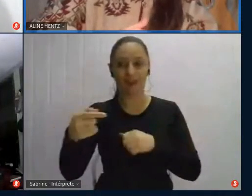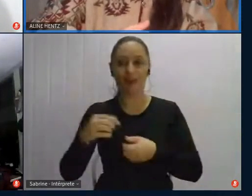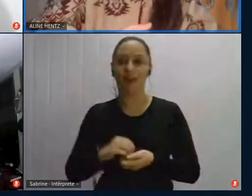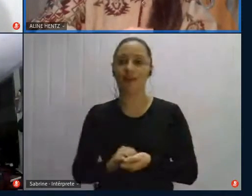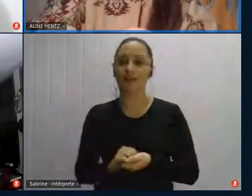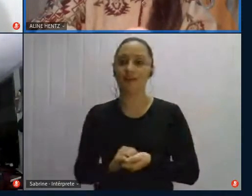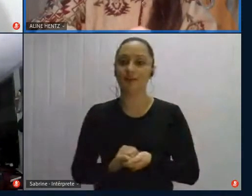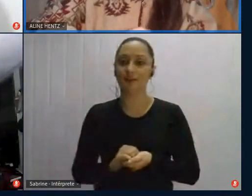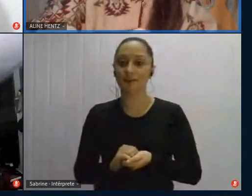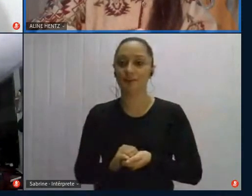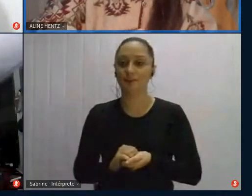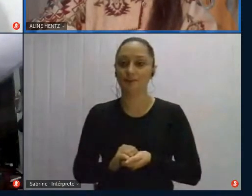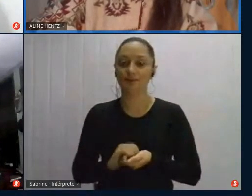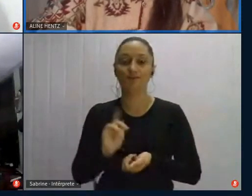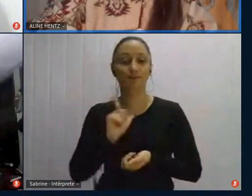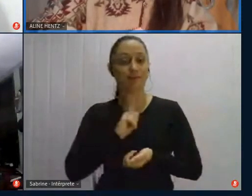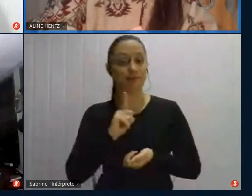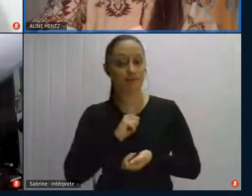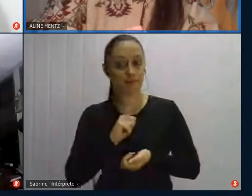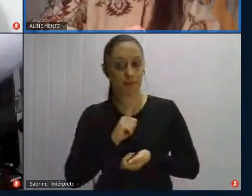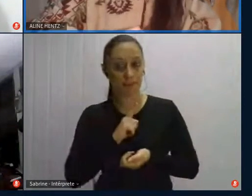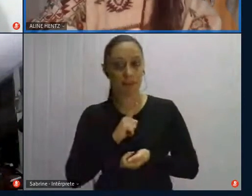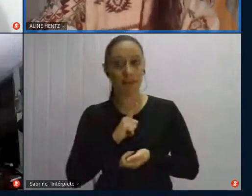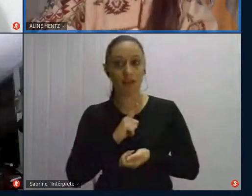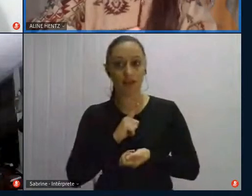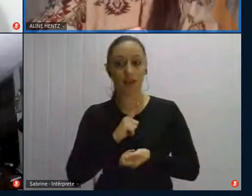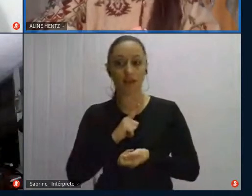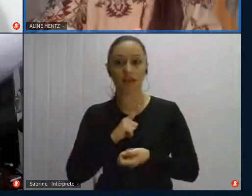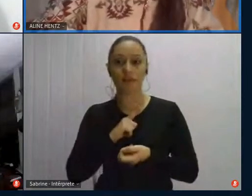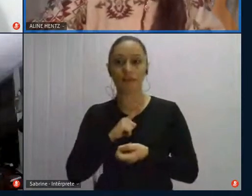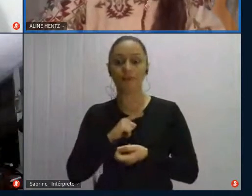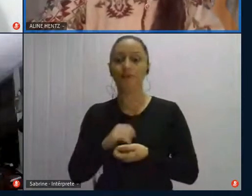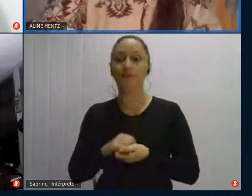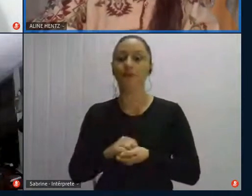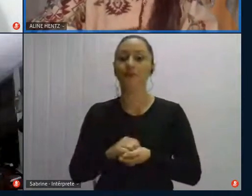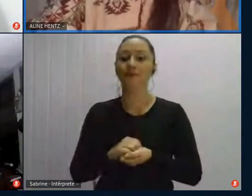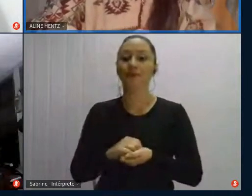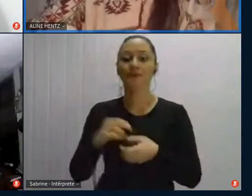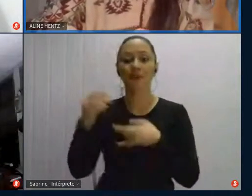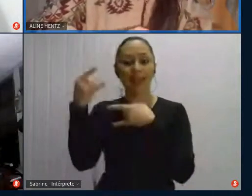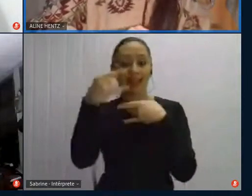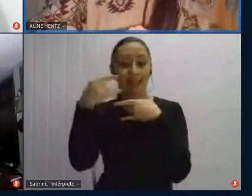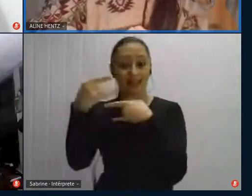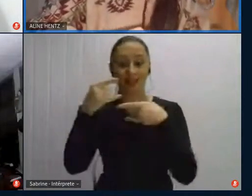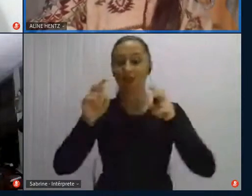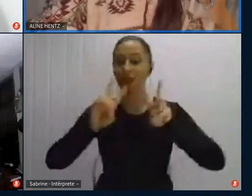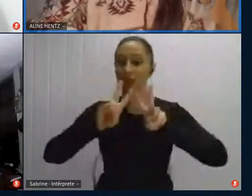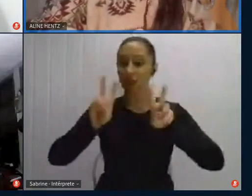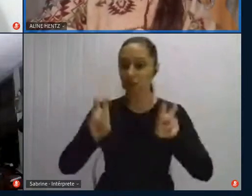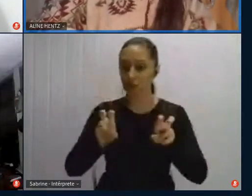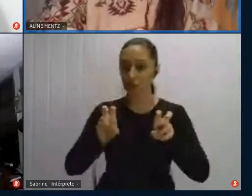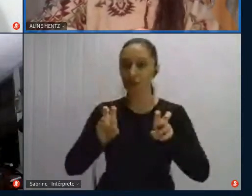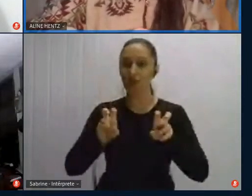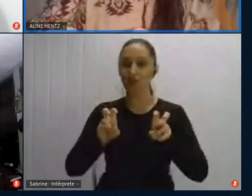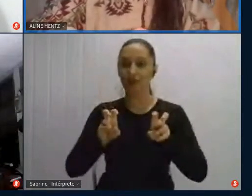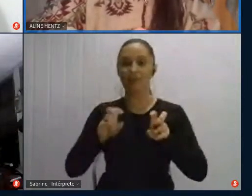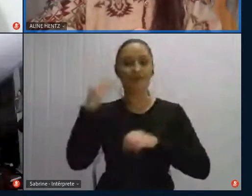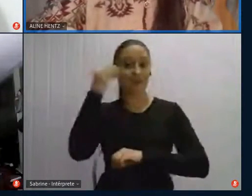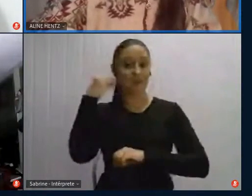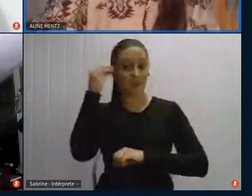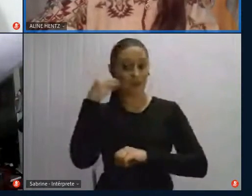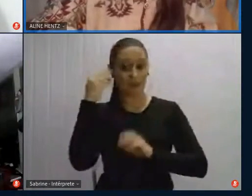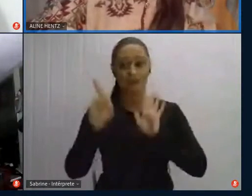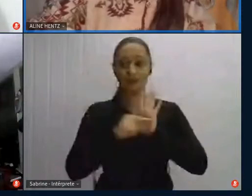lembrando que na semana que vem vai ter, vamos iniciar com os relatos das experiências do IFRS. Muitos campos estarão